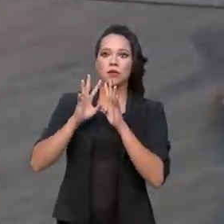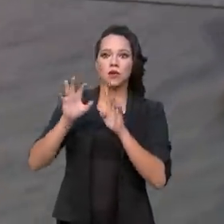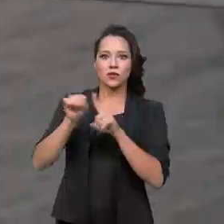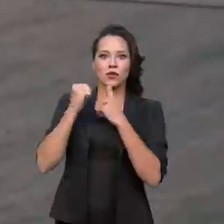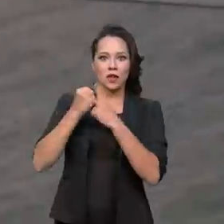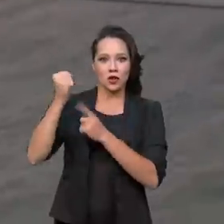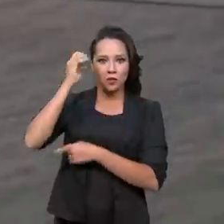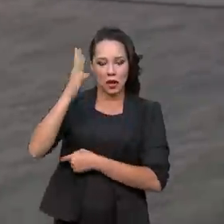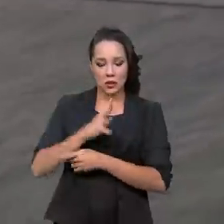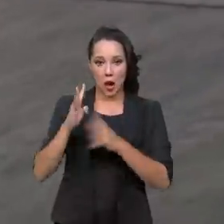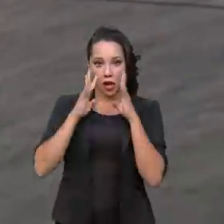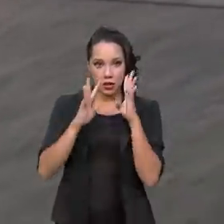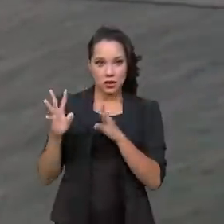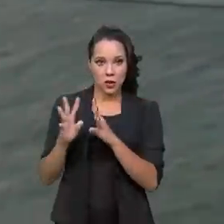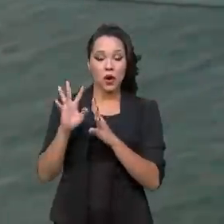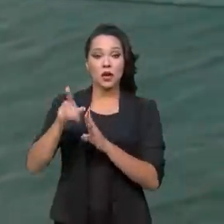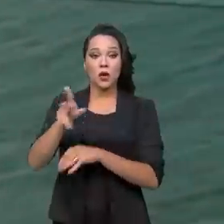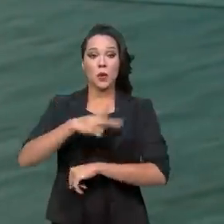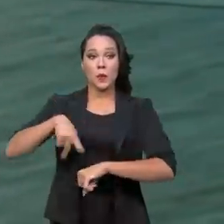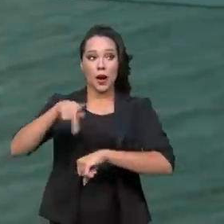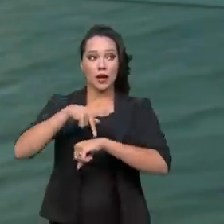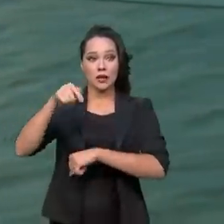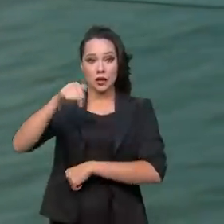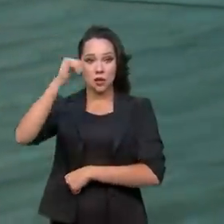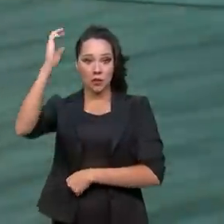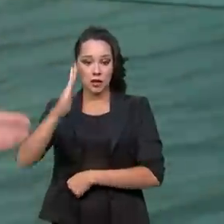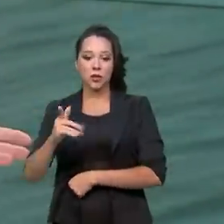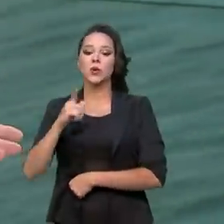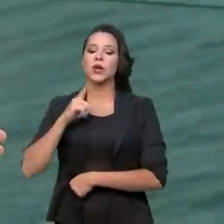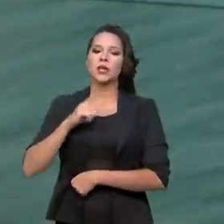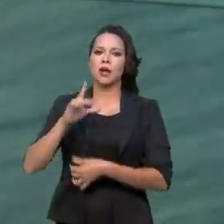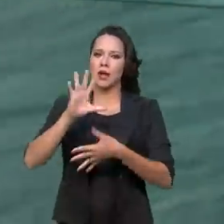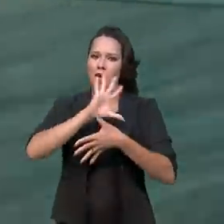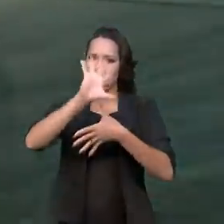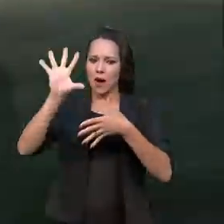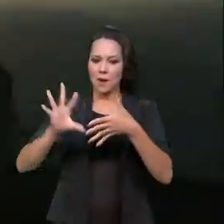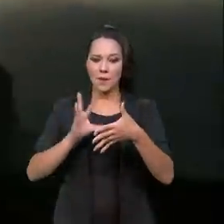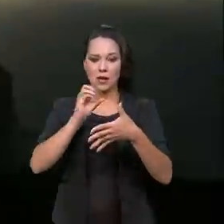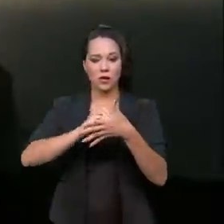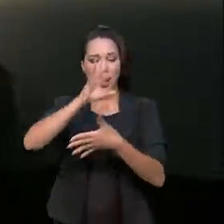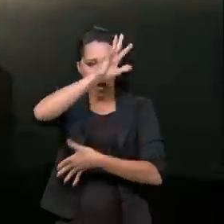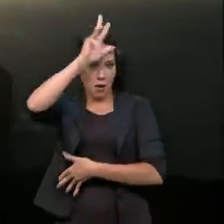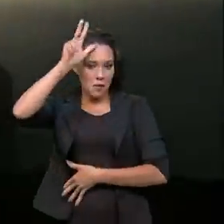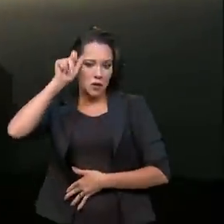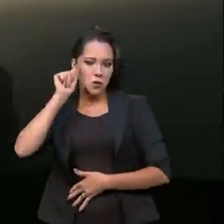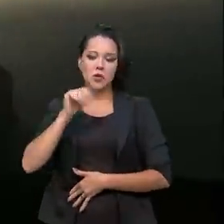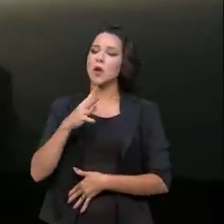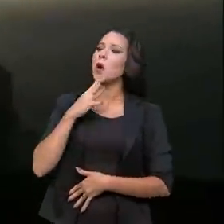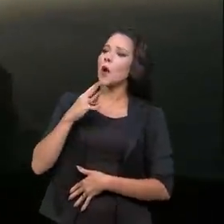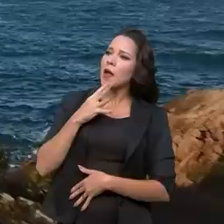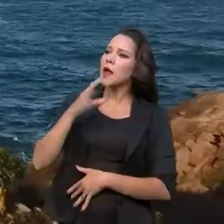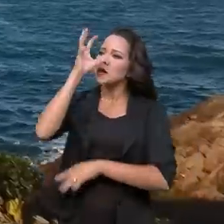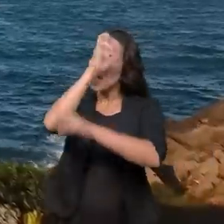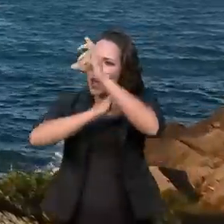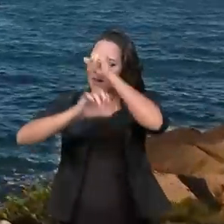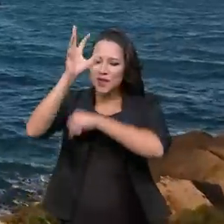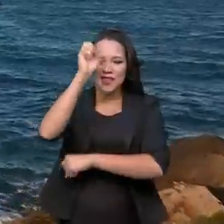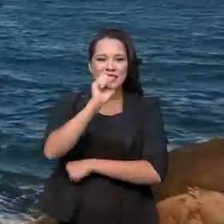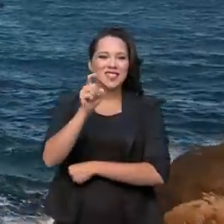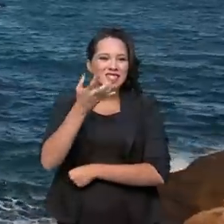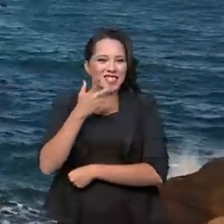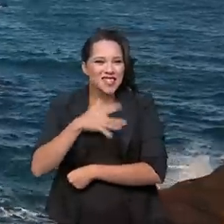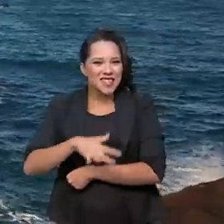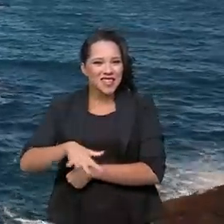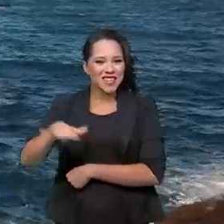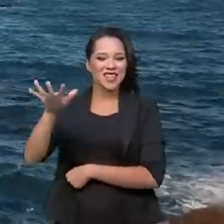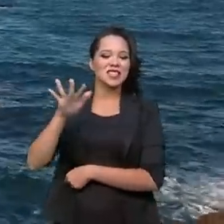brasileira que o nosso país, ele possui uma Amazônia, aquela que todos nós conhecemos, aprendemos quando somos